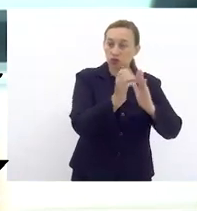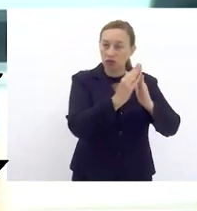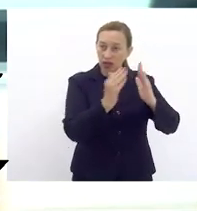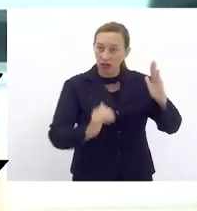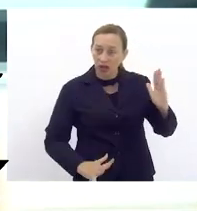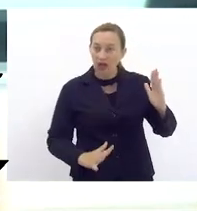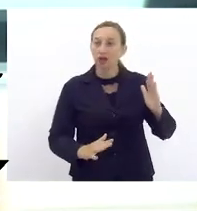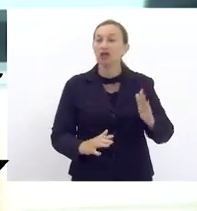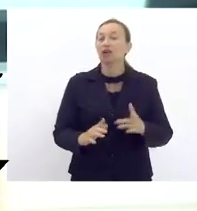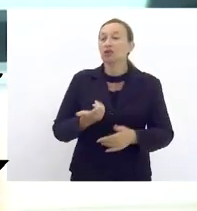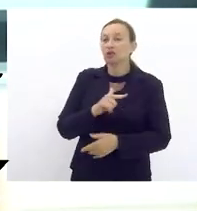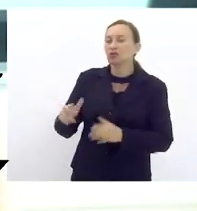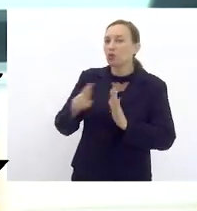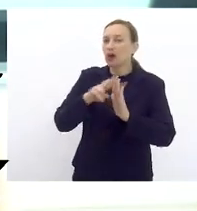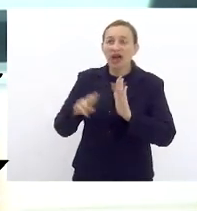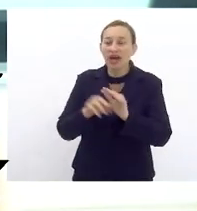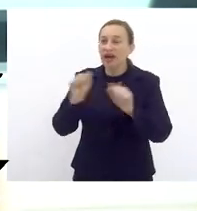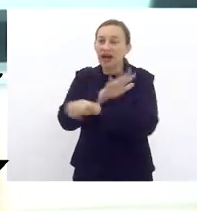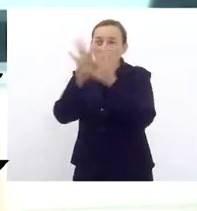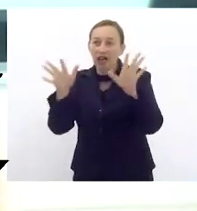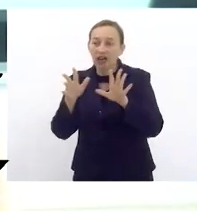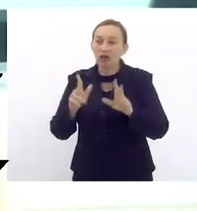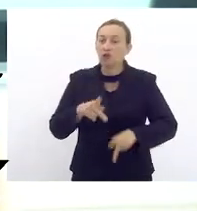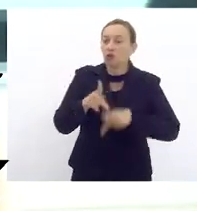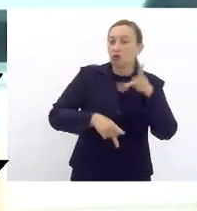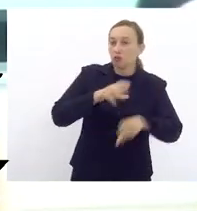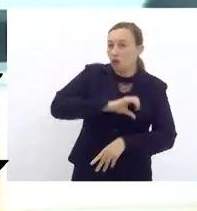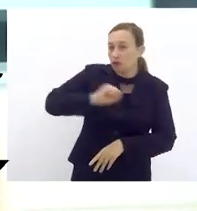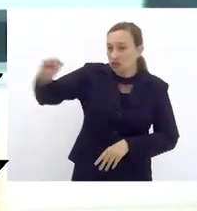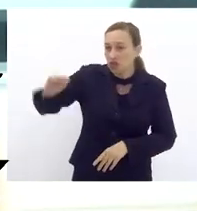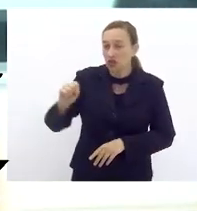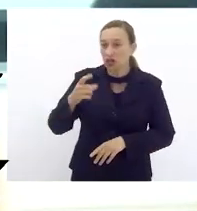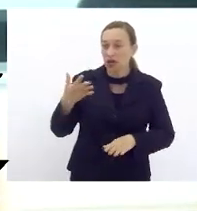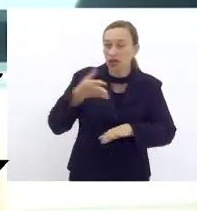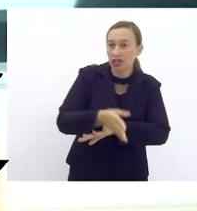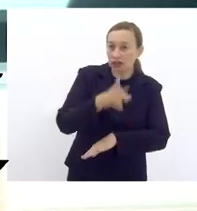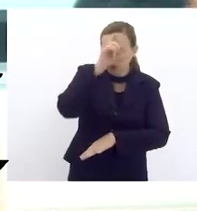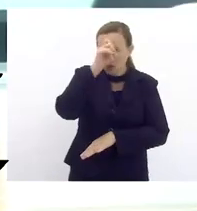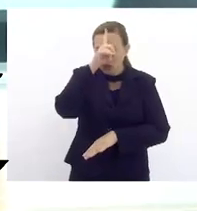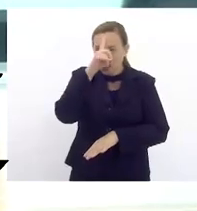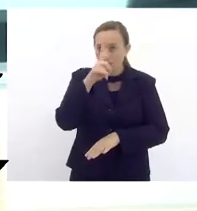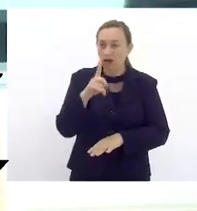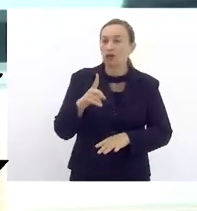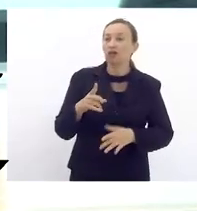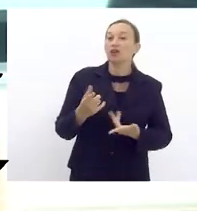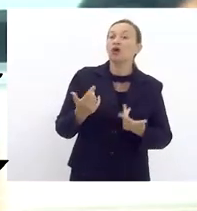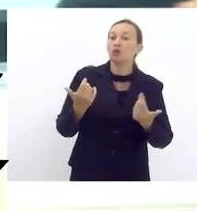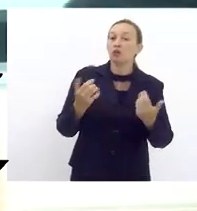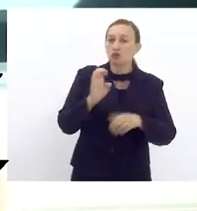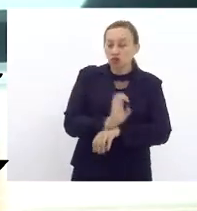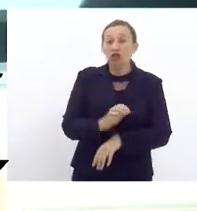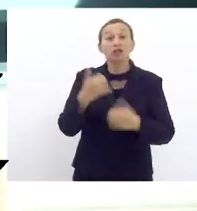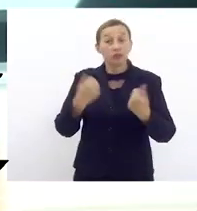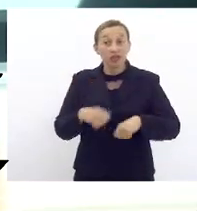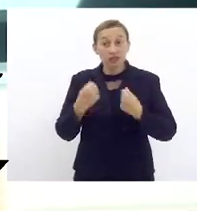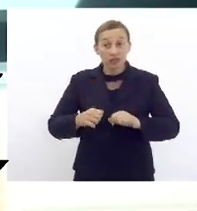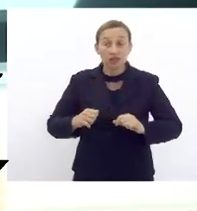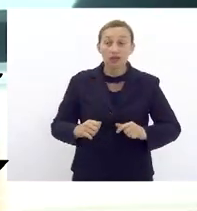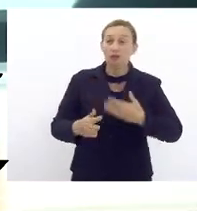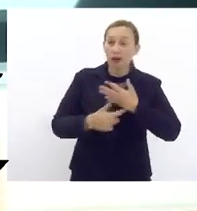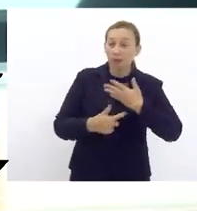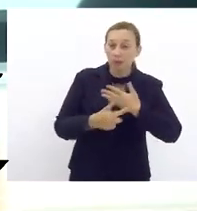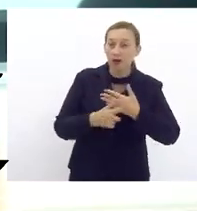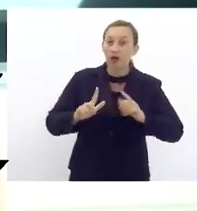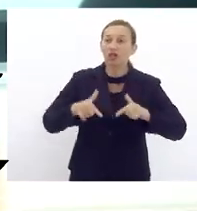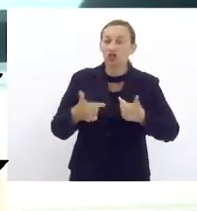não ter uma regra Clara para que o povo de axé entre no hospital para fazer a sua ministração o estado precisa aparecer para fazer o seu papel